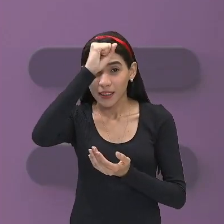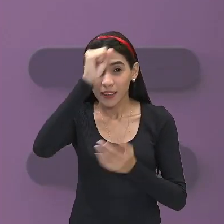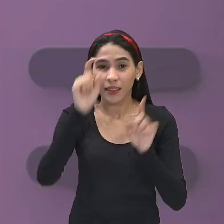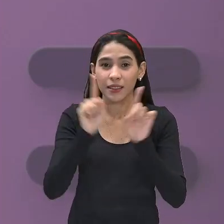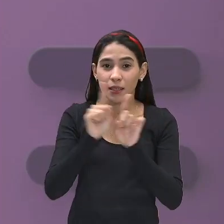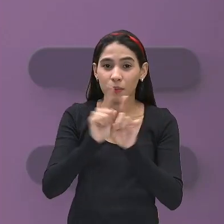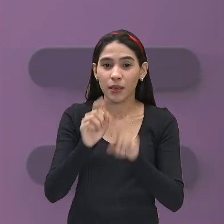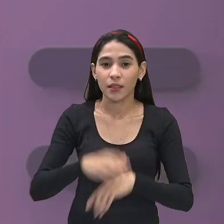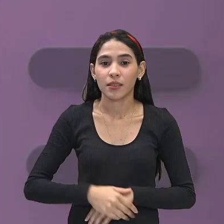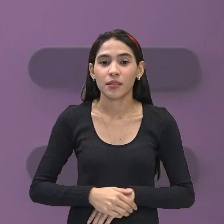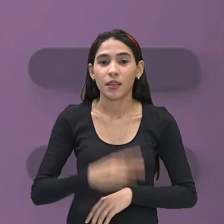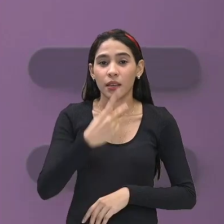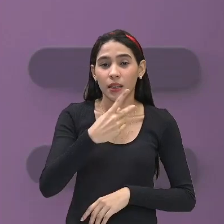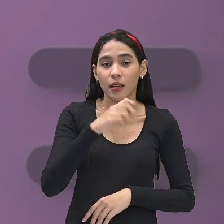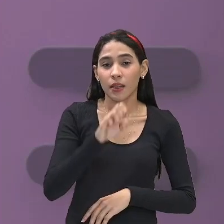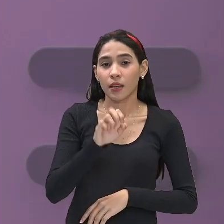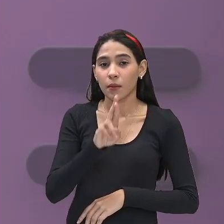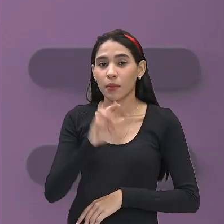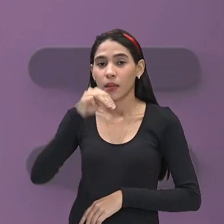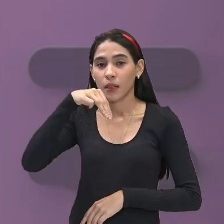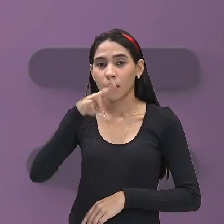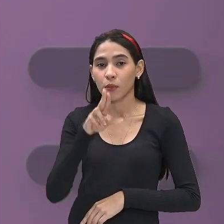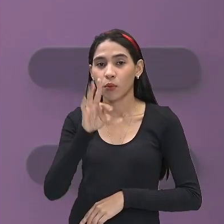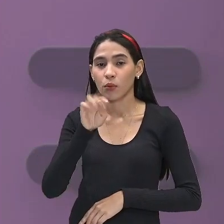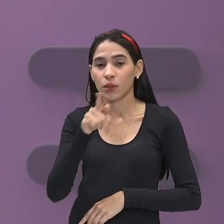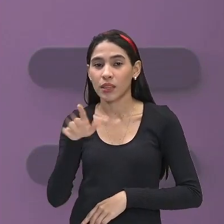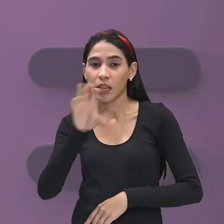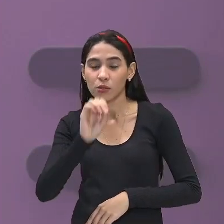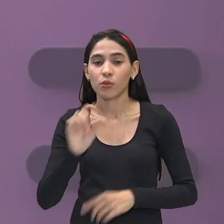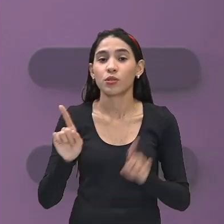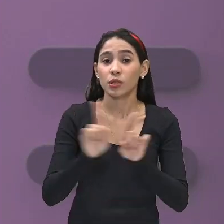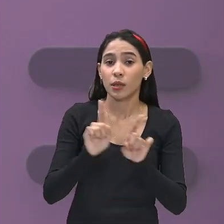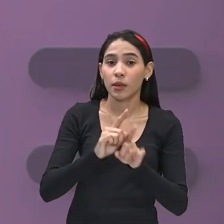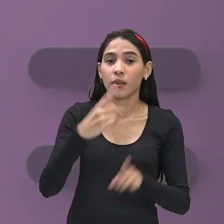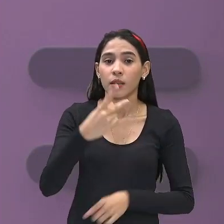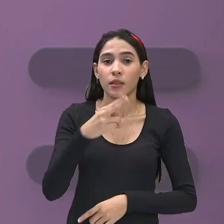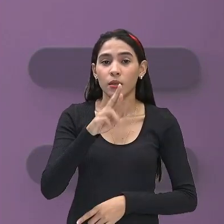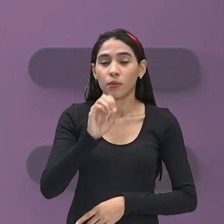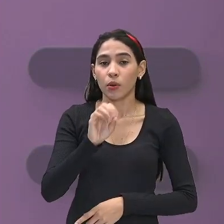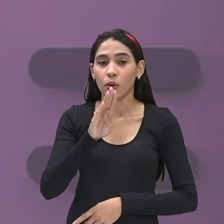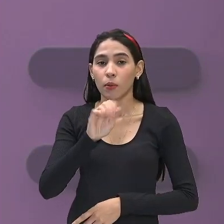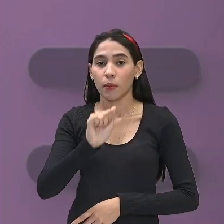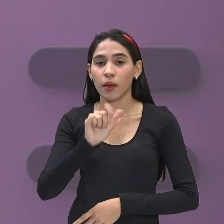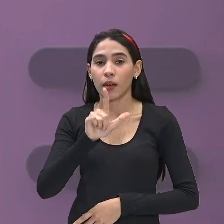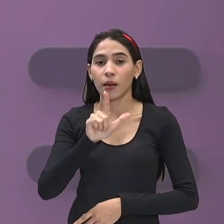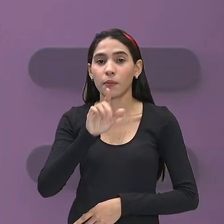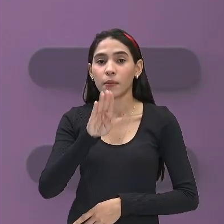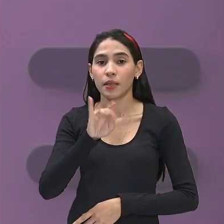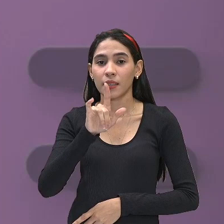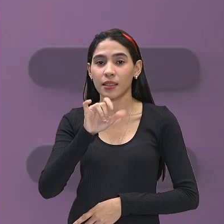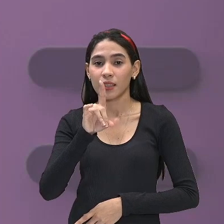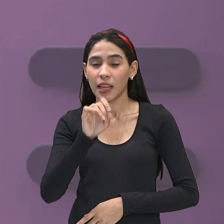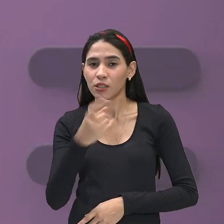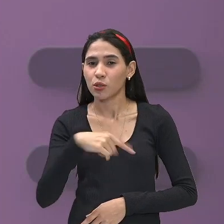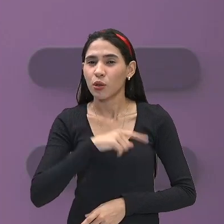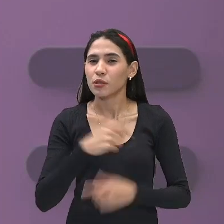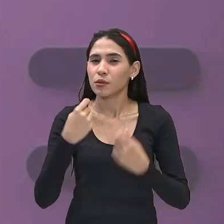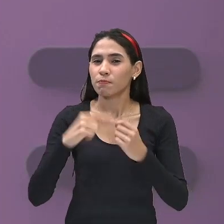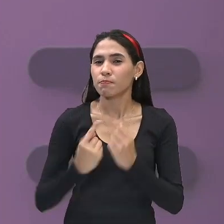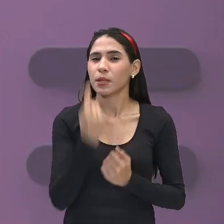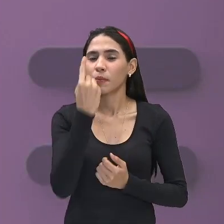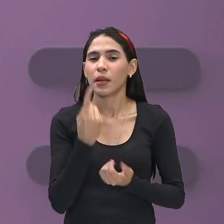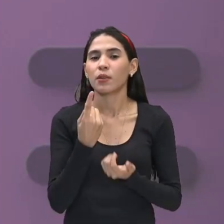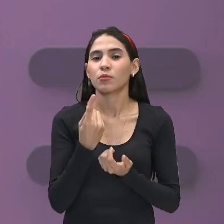as permutações, as probabilidades que nós veremos nas próximas unidades, a gente precisa trabalhar a sequência